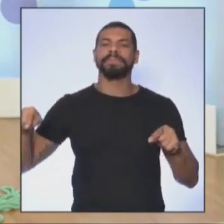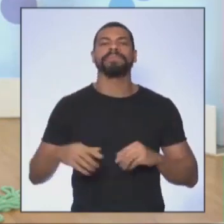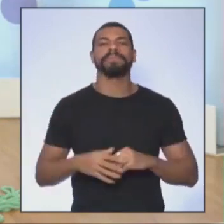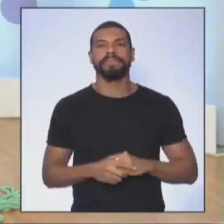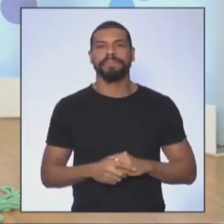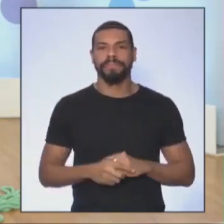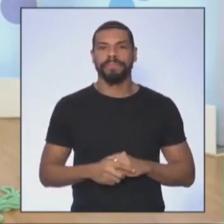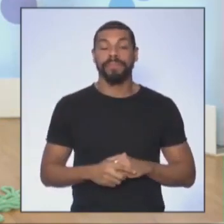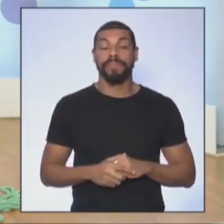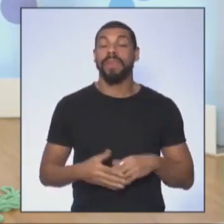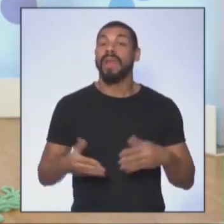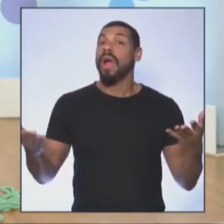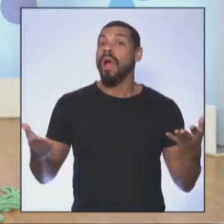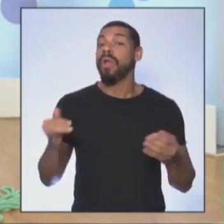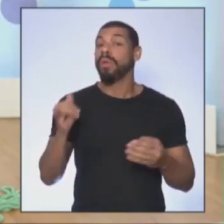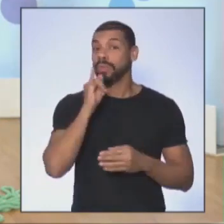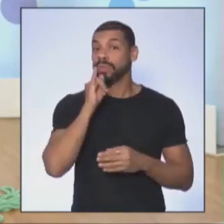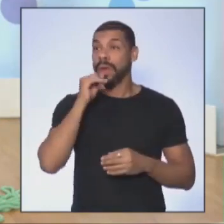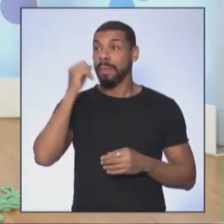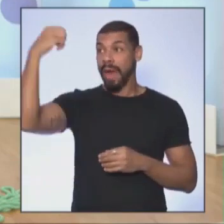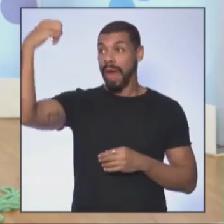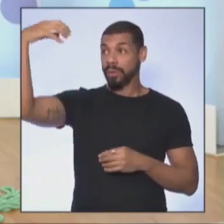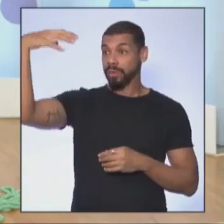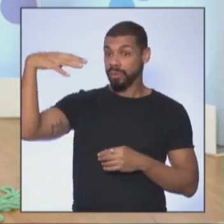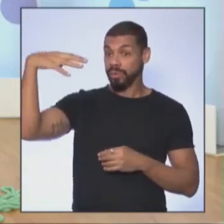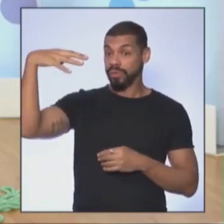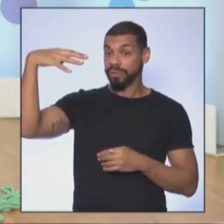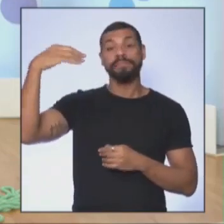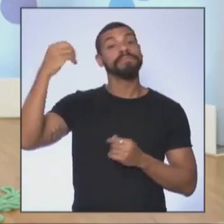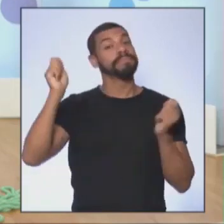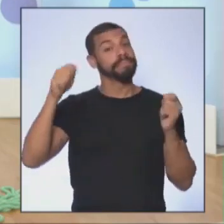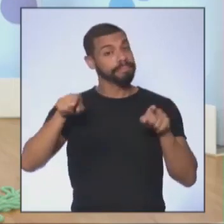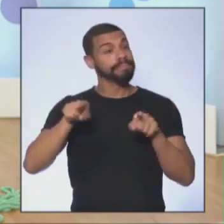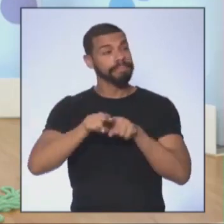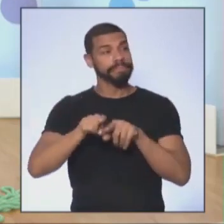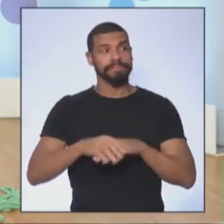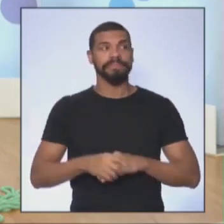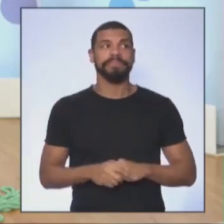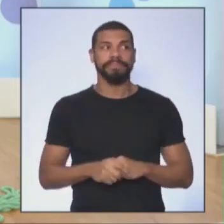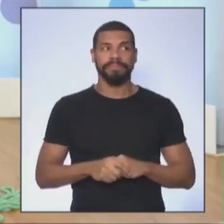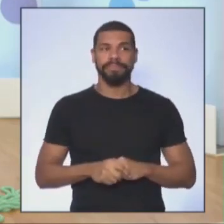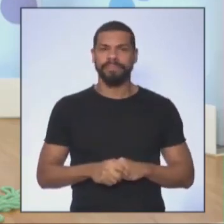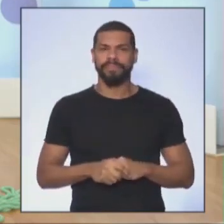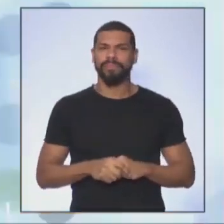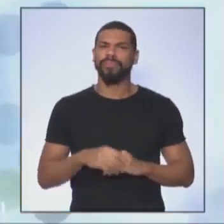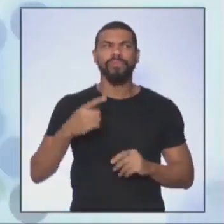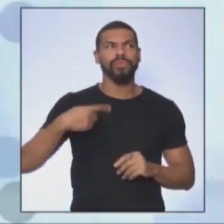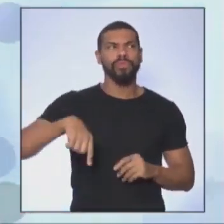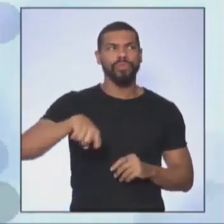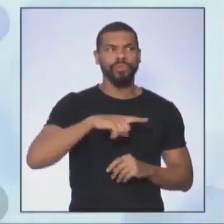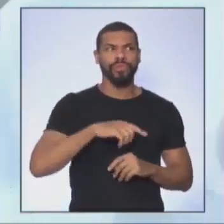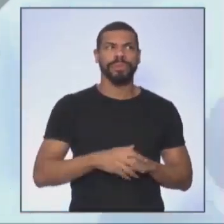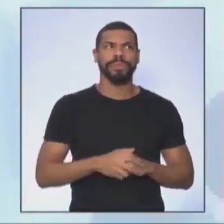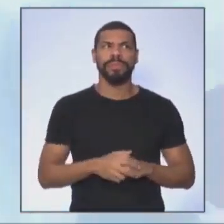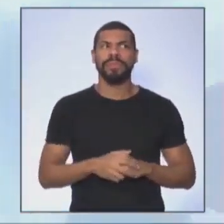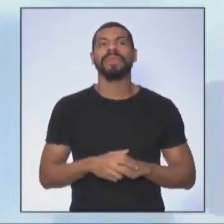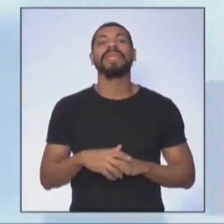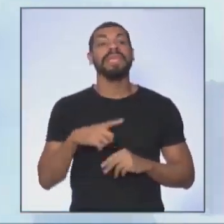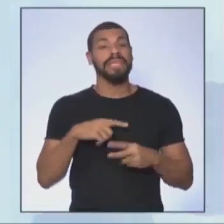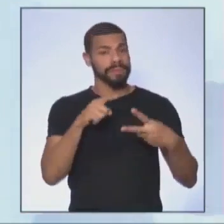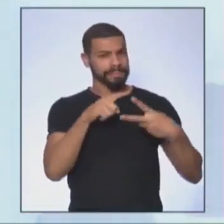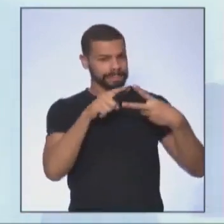Agora, a luz, ela é uma onda que também pode ser polarizada, certo? Por isso que aqui a gente tem dois polarizadores.